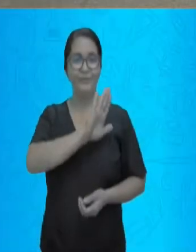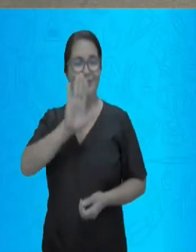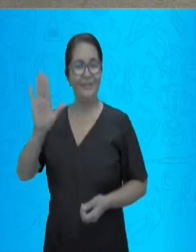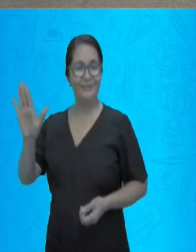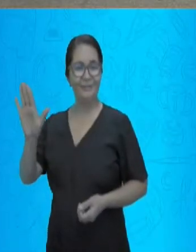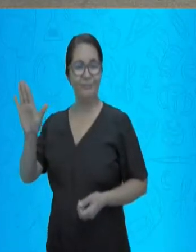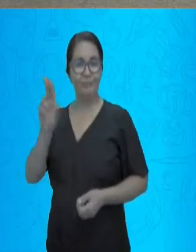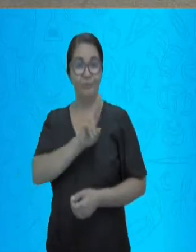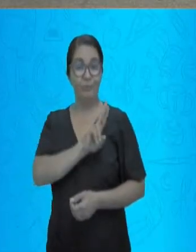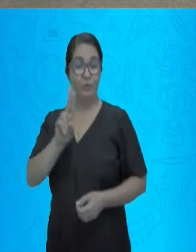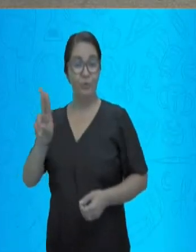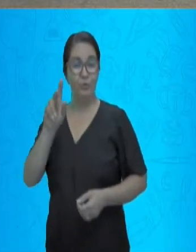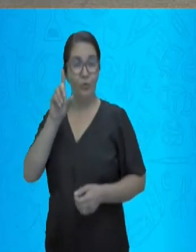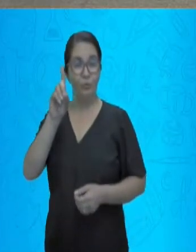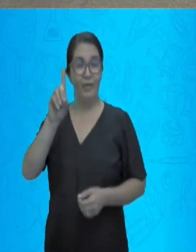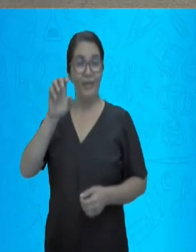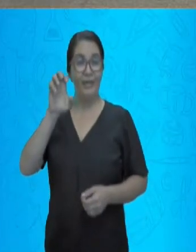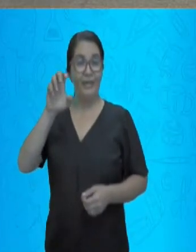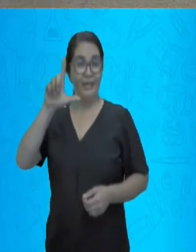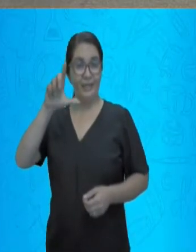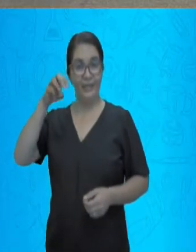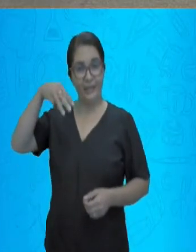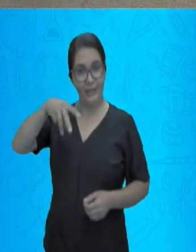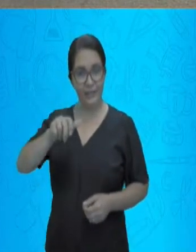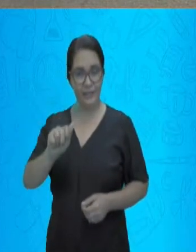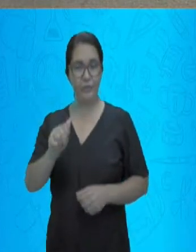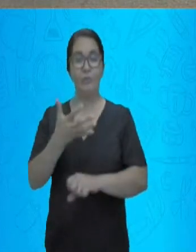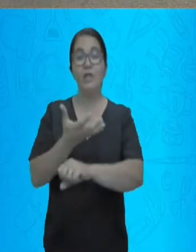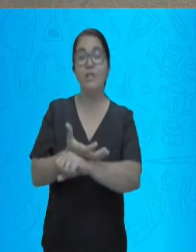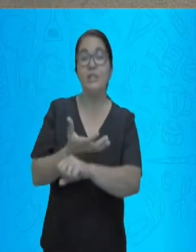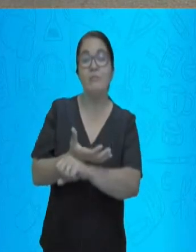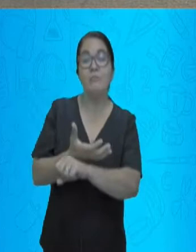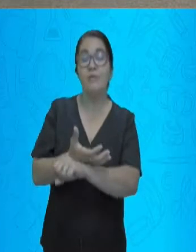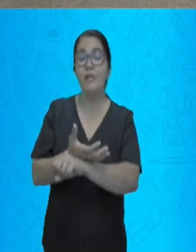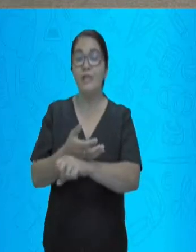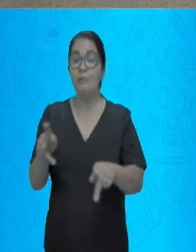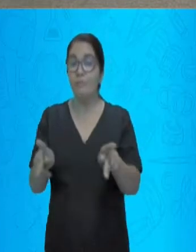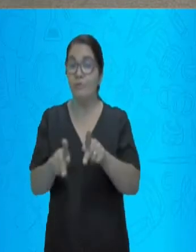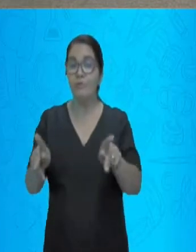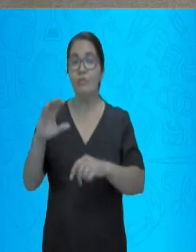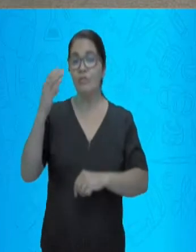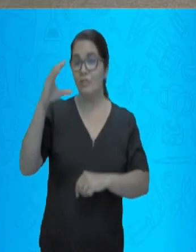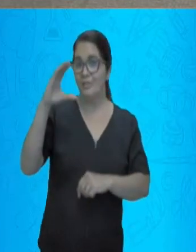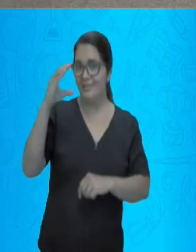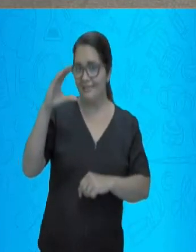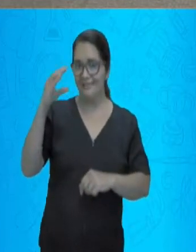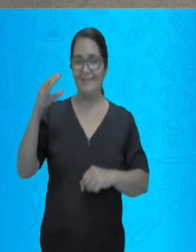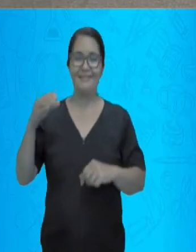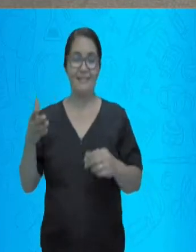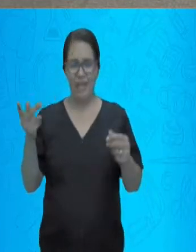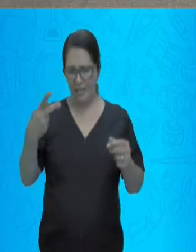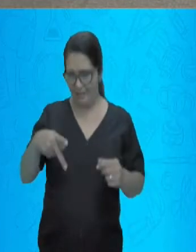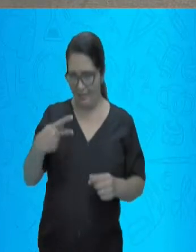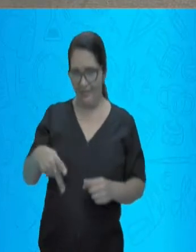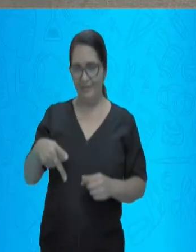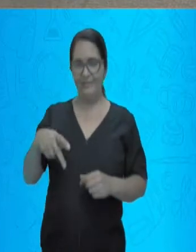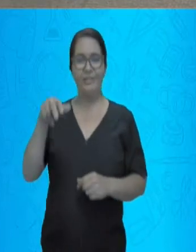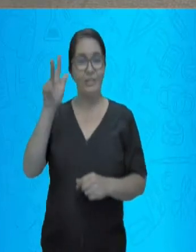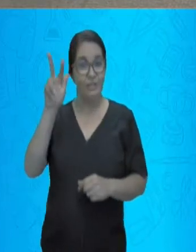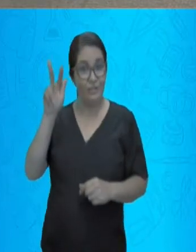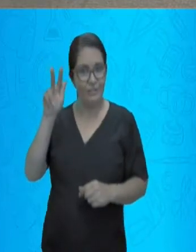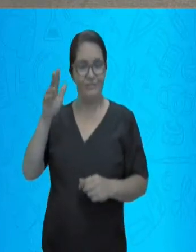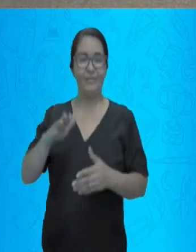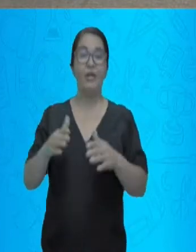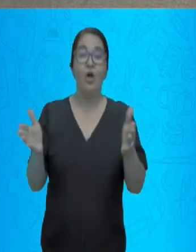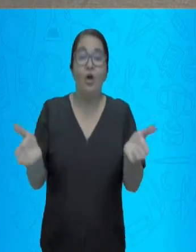Olá, sou Delma Evaner, professora de Ciências da Rede Municipal de Educação de Governador Valadares. E